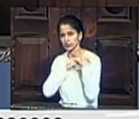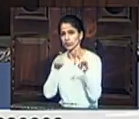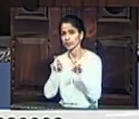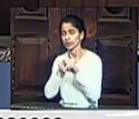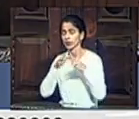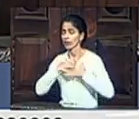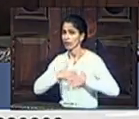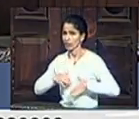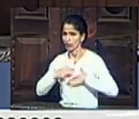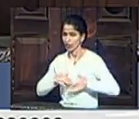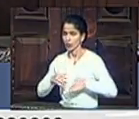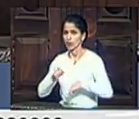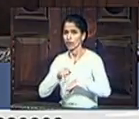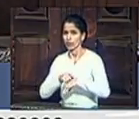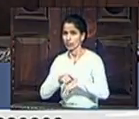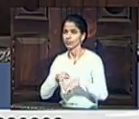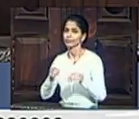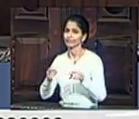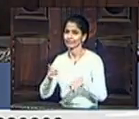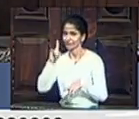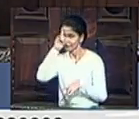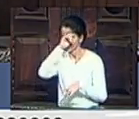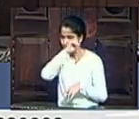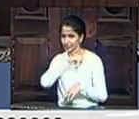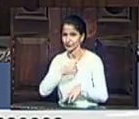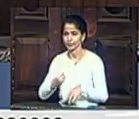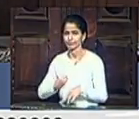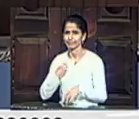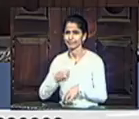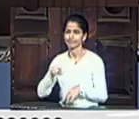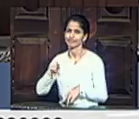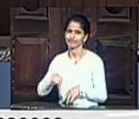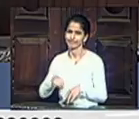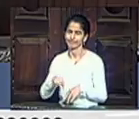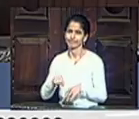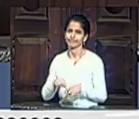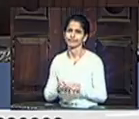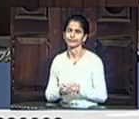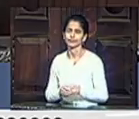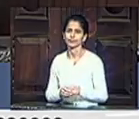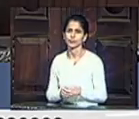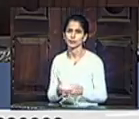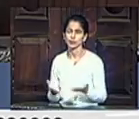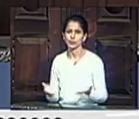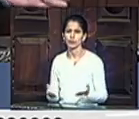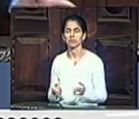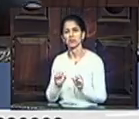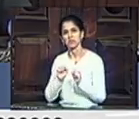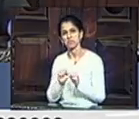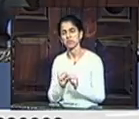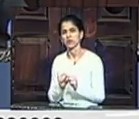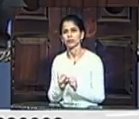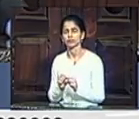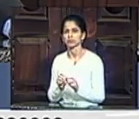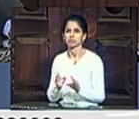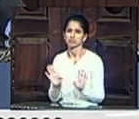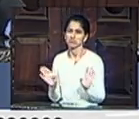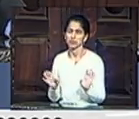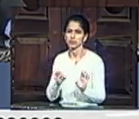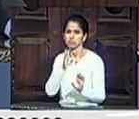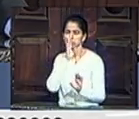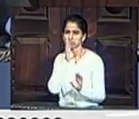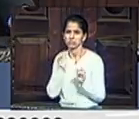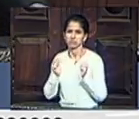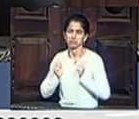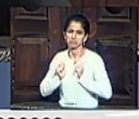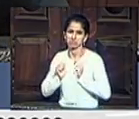esse momento que a gente está vivendo. Eu simplesmente poderia me ausentar desse debate sob a justificativa